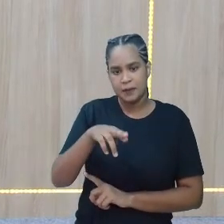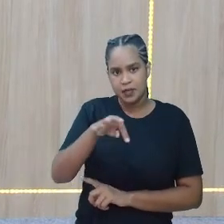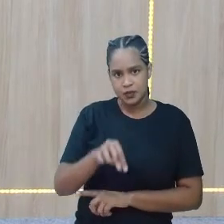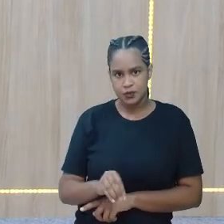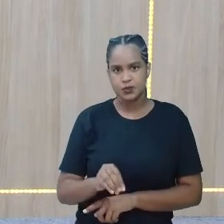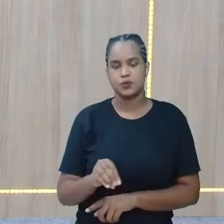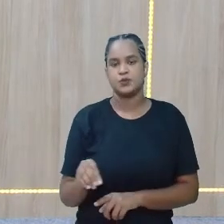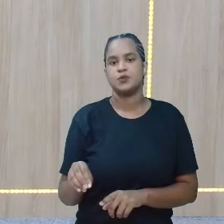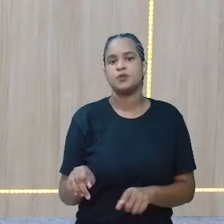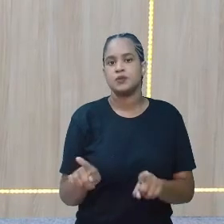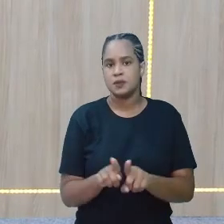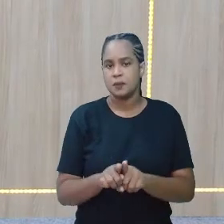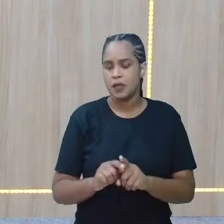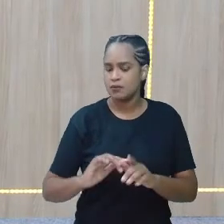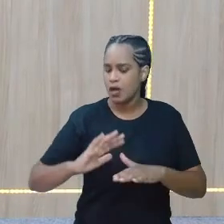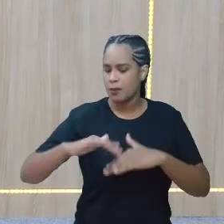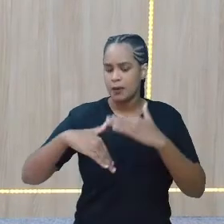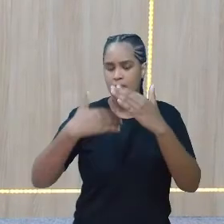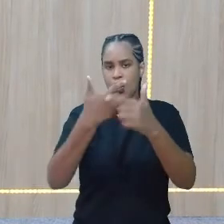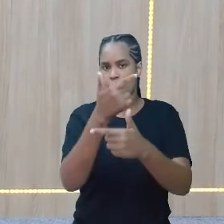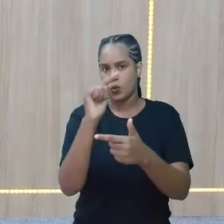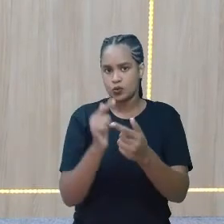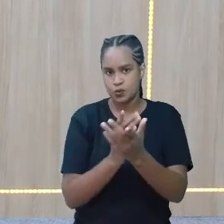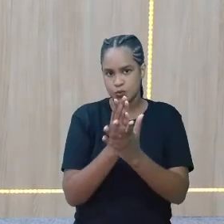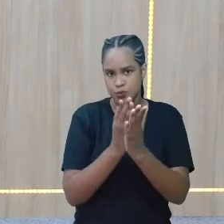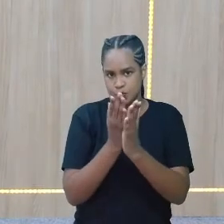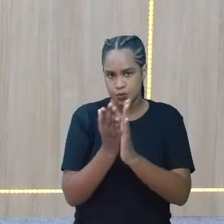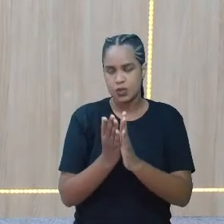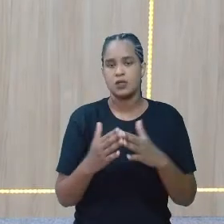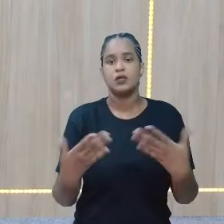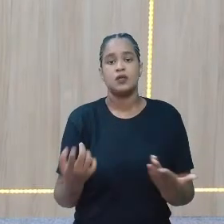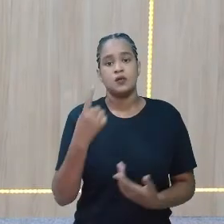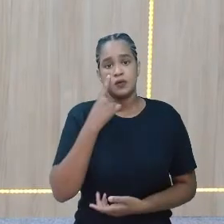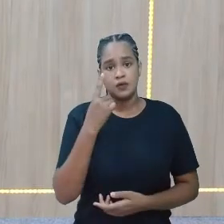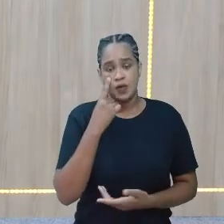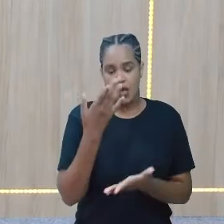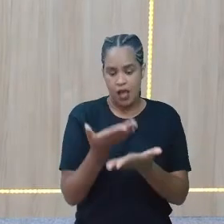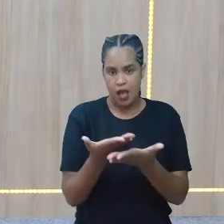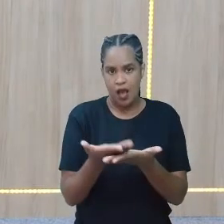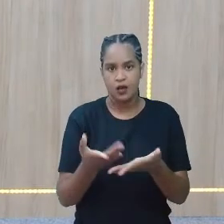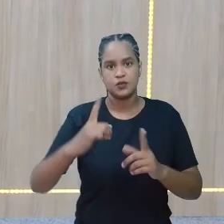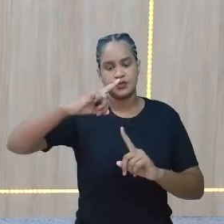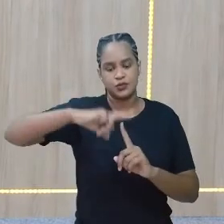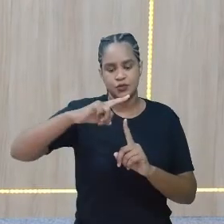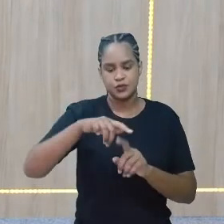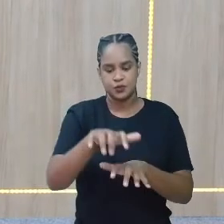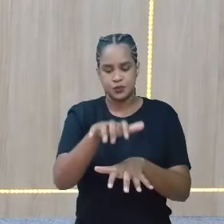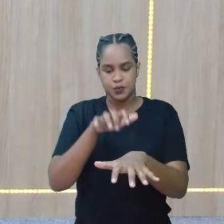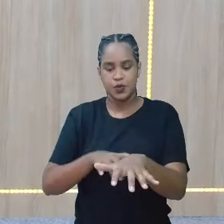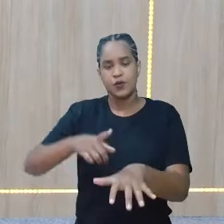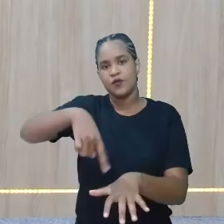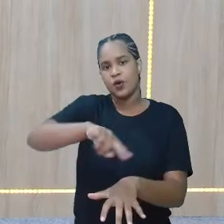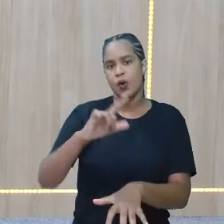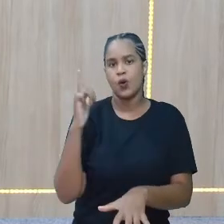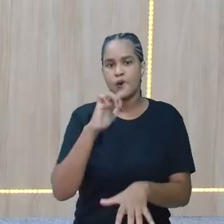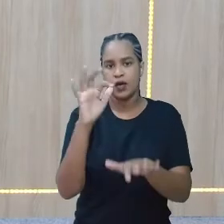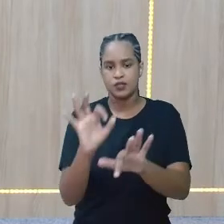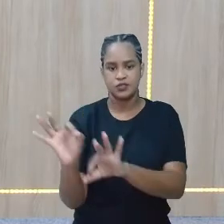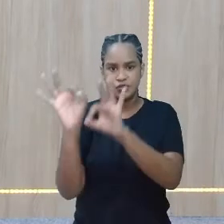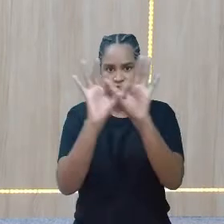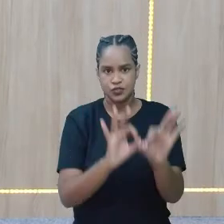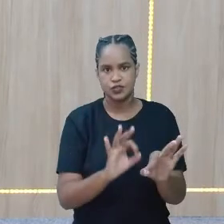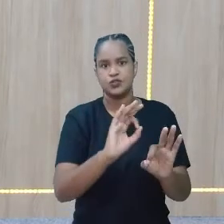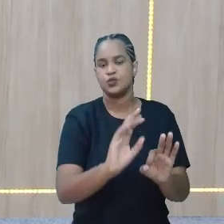Então seja muito bem-vindo à aula. Você sabe que essa aula ela tem um formato digital, onde você pode acompanhar essa aula através do